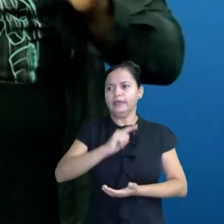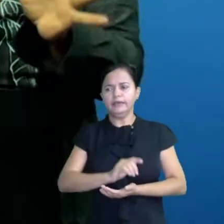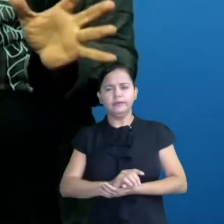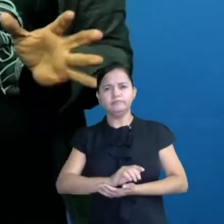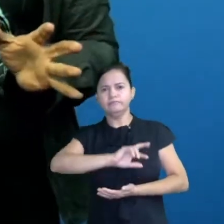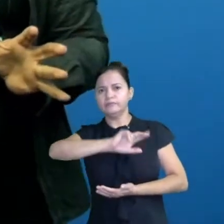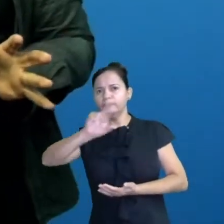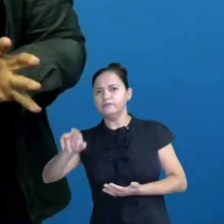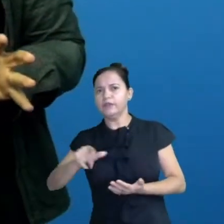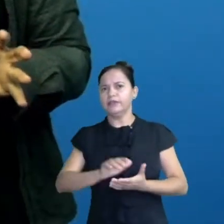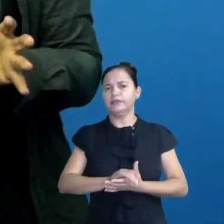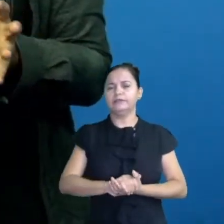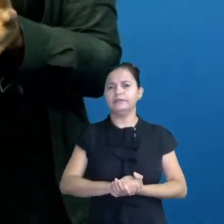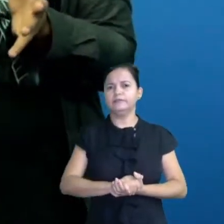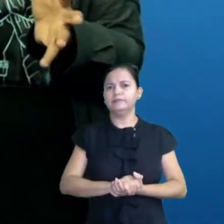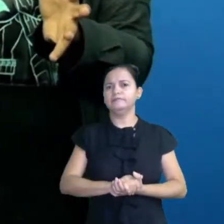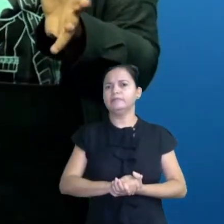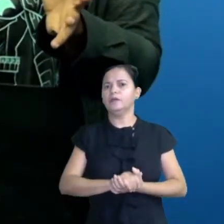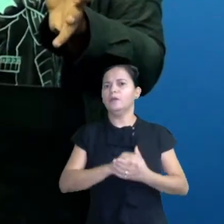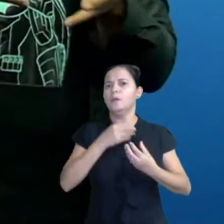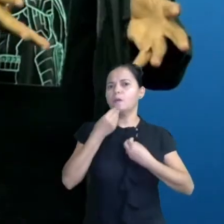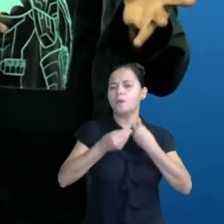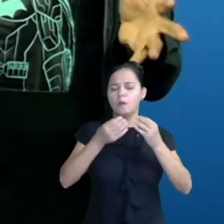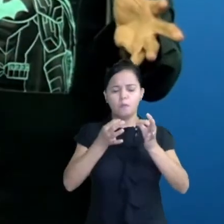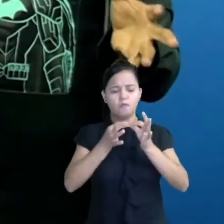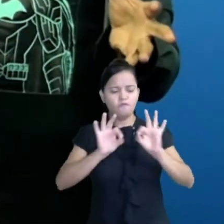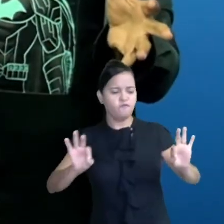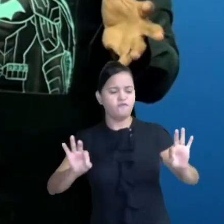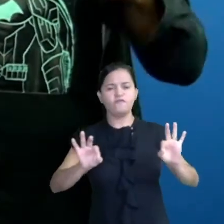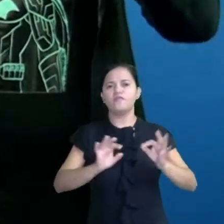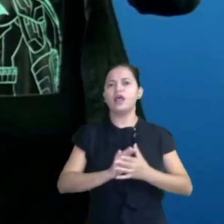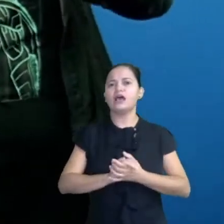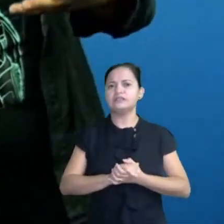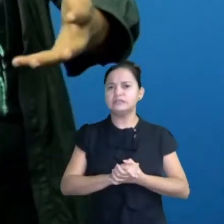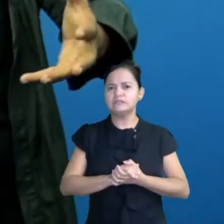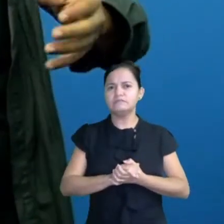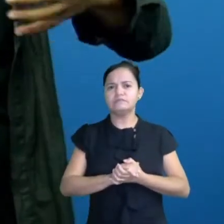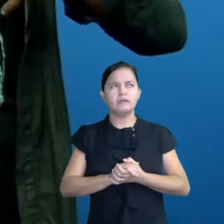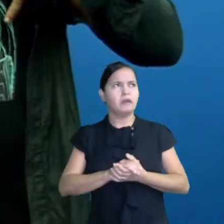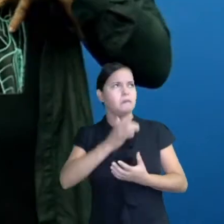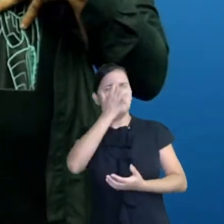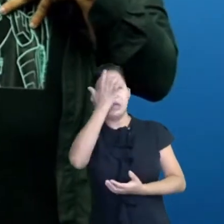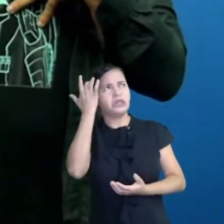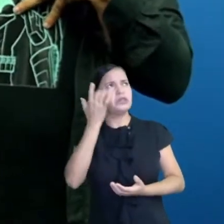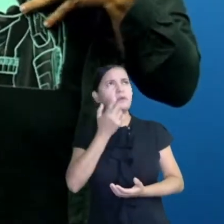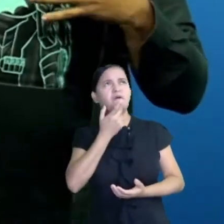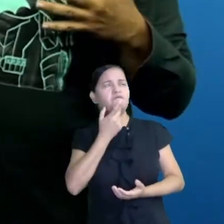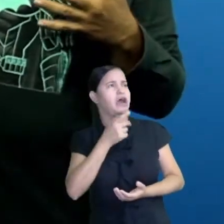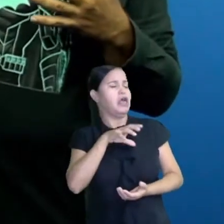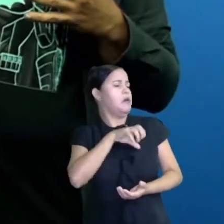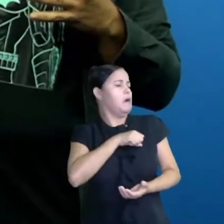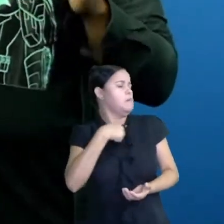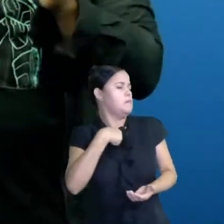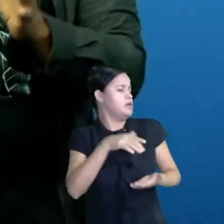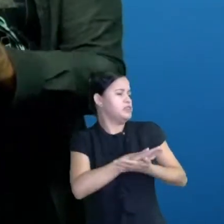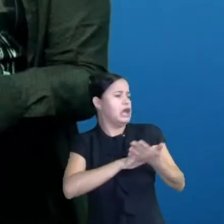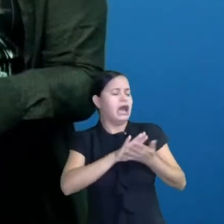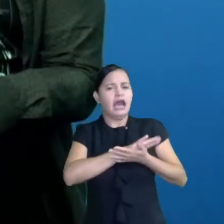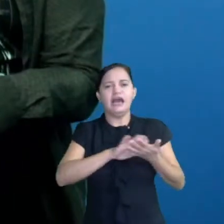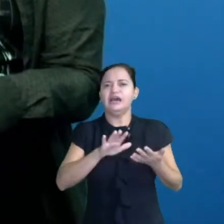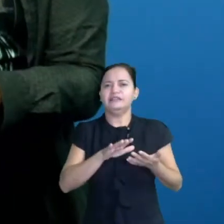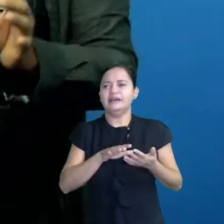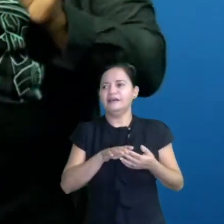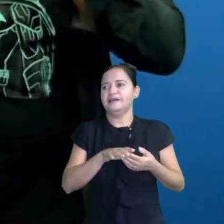isso. E por causa disso você vai querer dizer aquela frasezinha muito fofa, que eu gosto também de dizer para os meus alunos, ninguém me ama, ninguém me chama de meu amor, me joga na parede, me